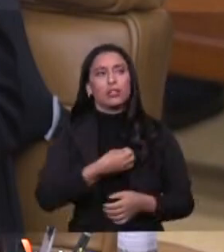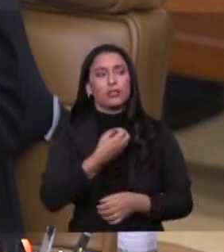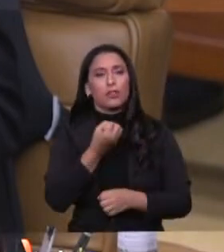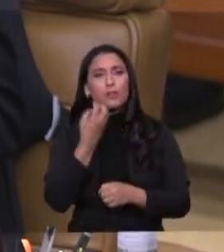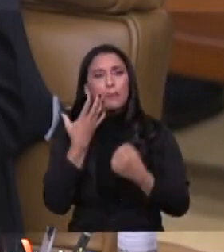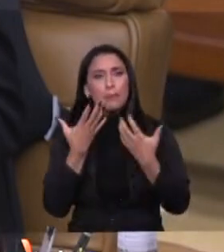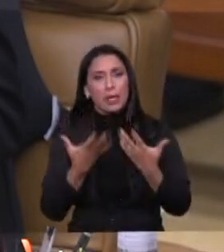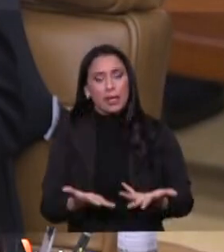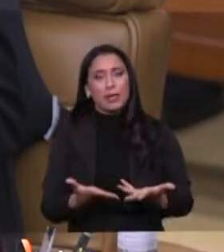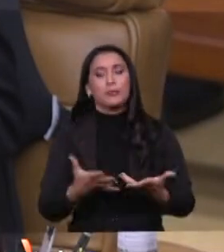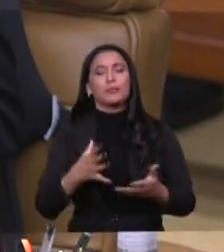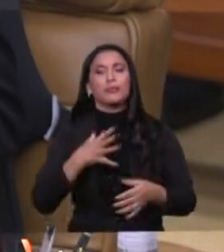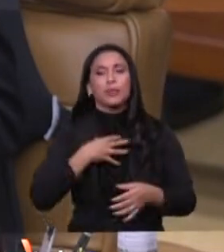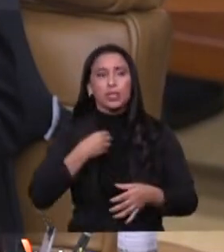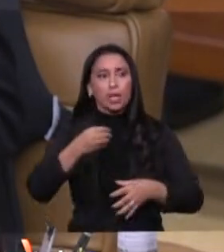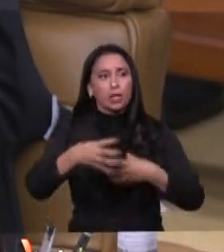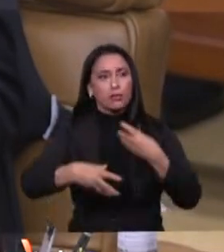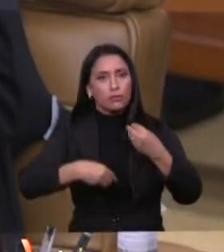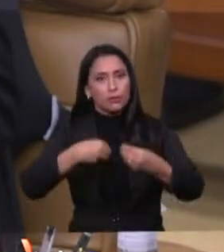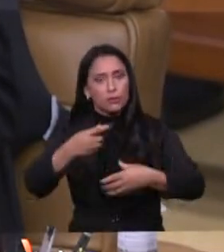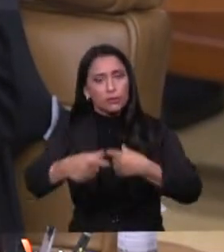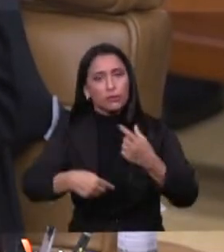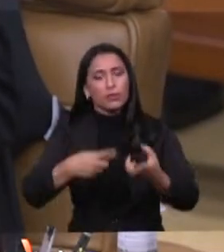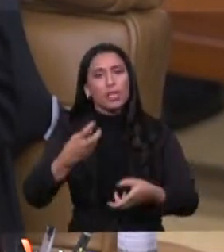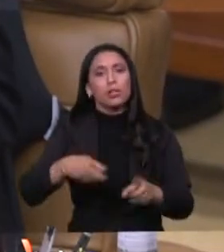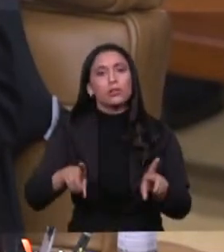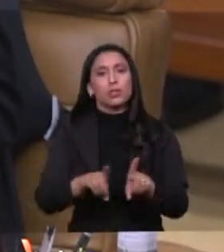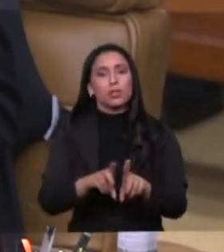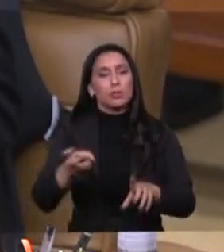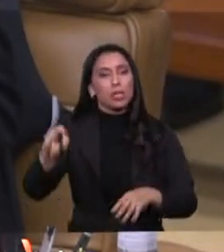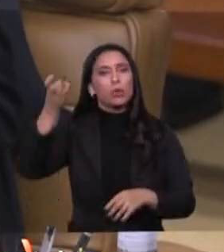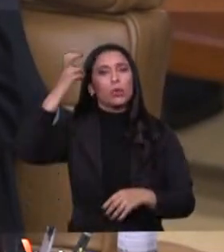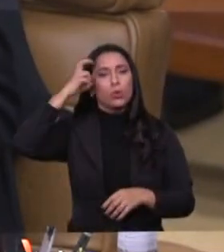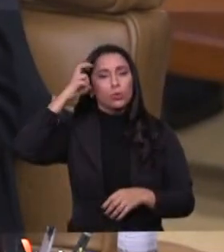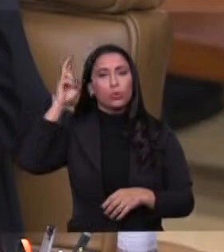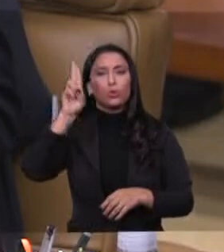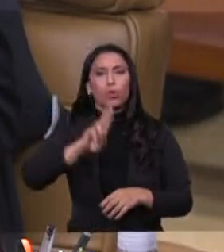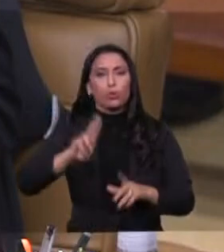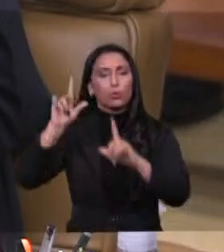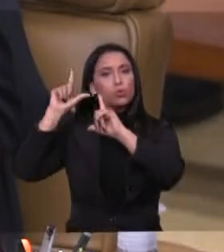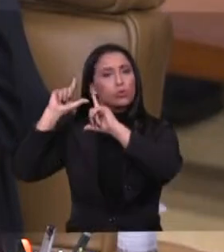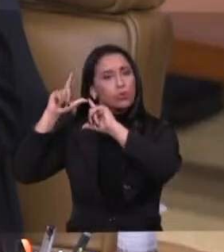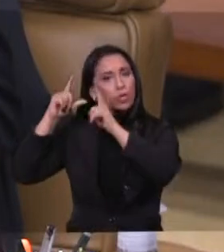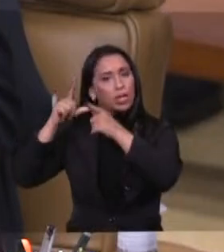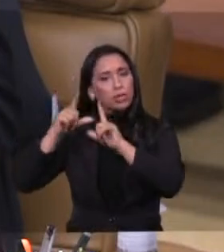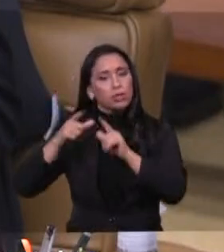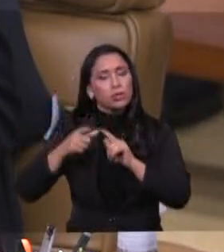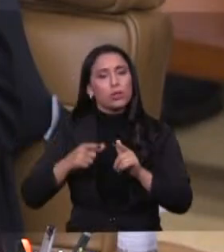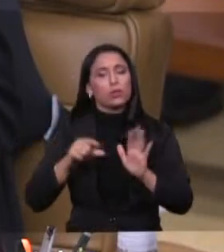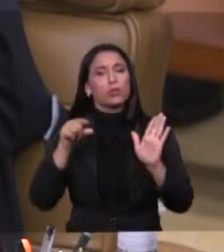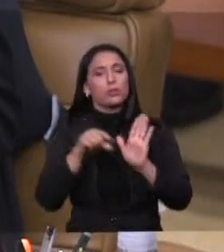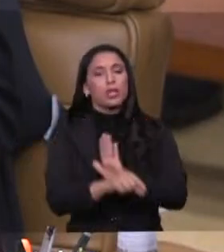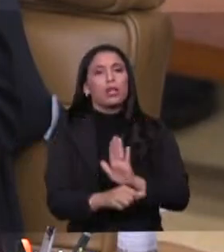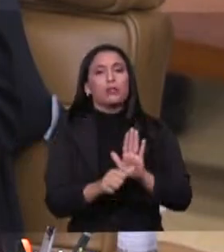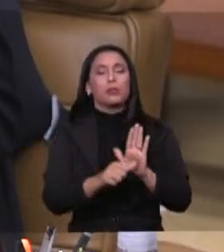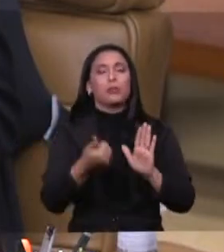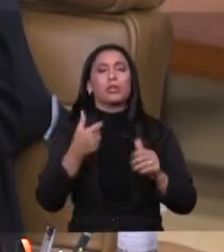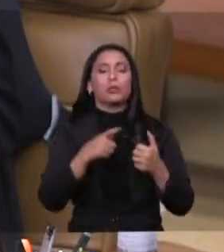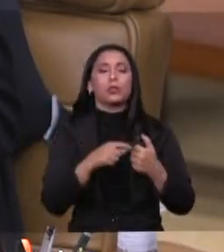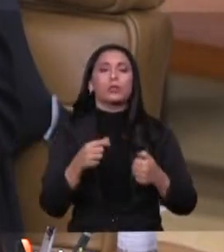necessárias à sua reprodução física e cultural, segundo seus usos, costumes e tradições, nos termos do parágrafo 1º do